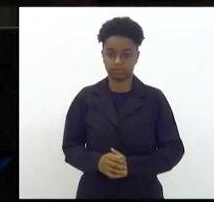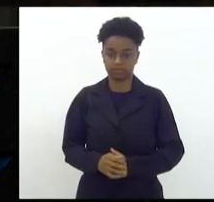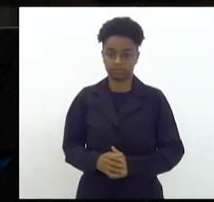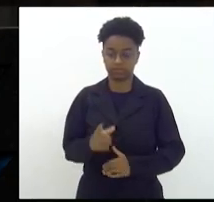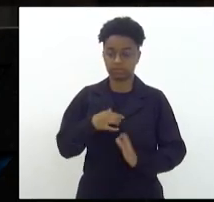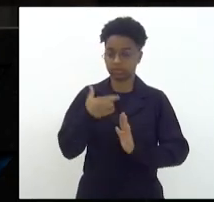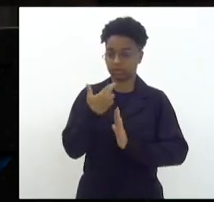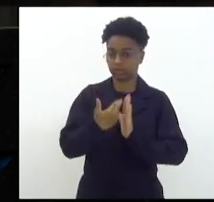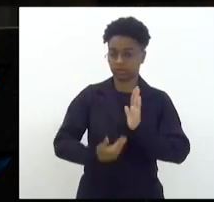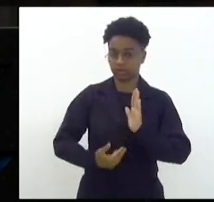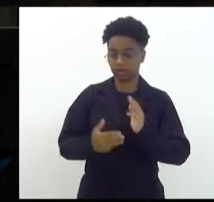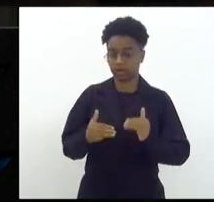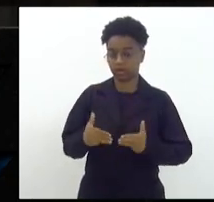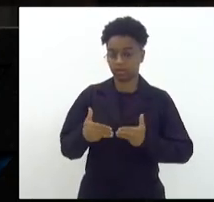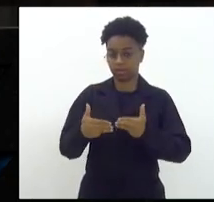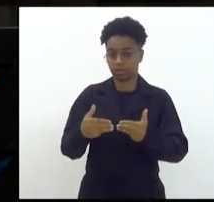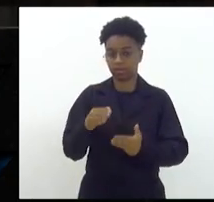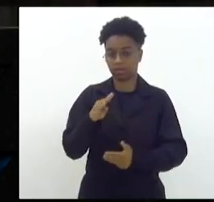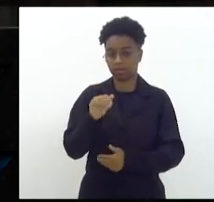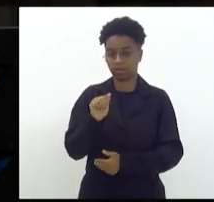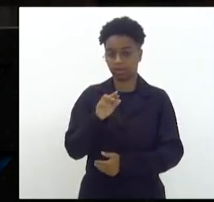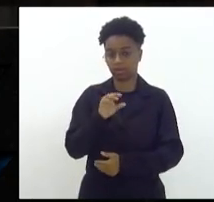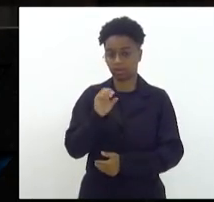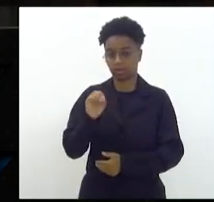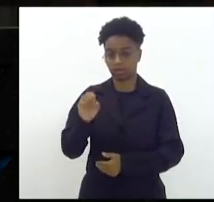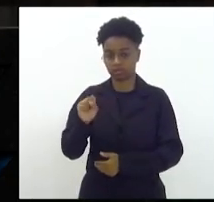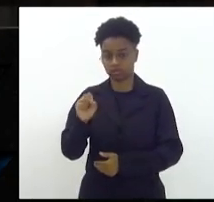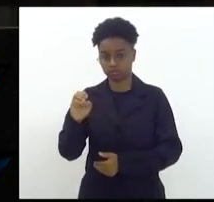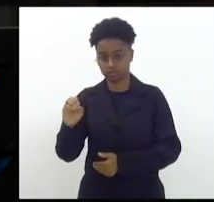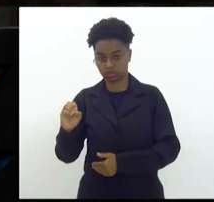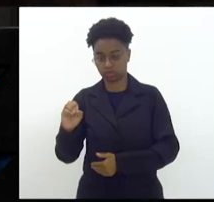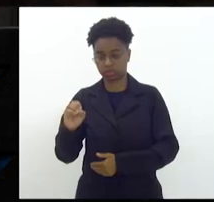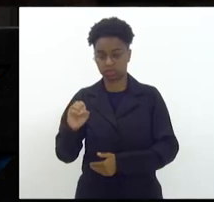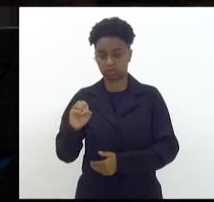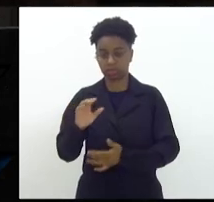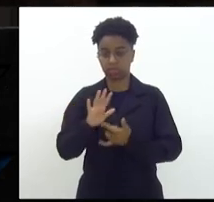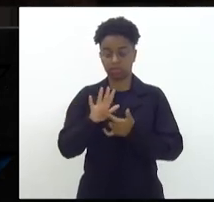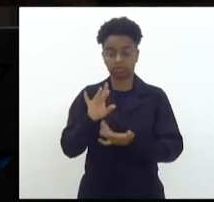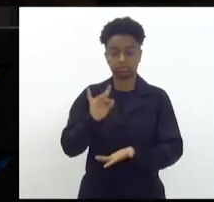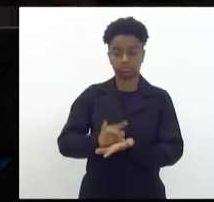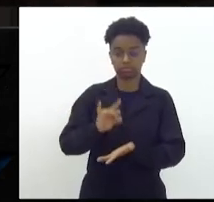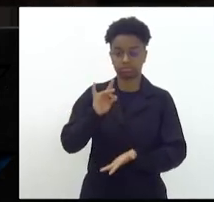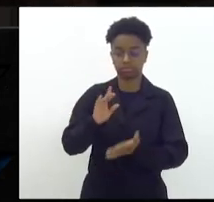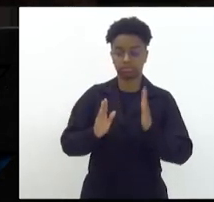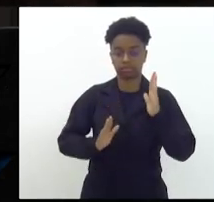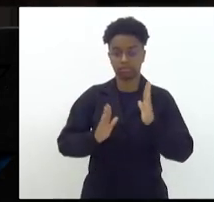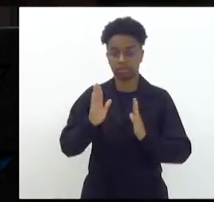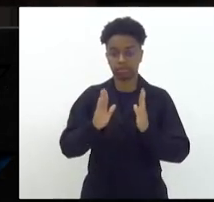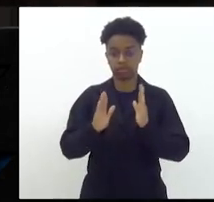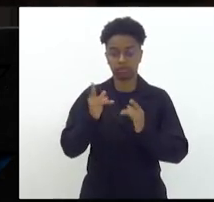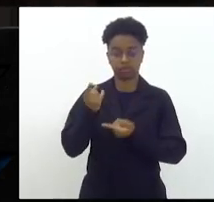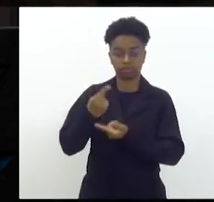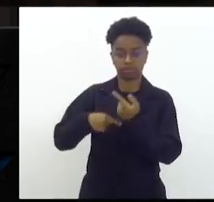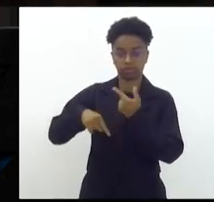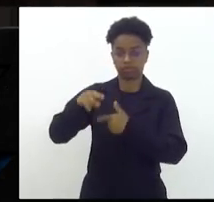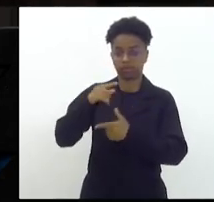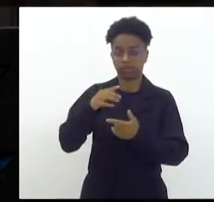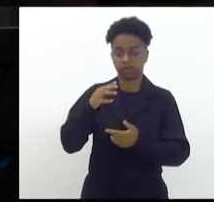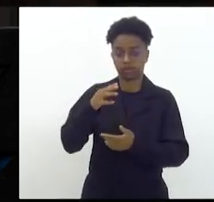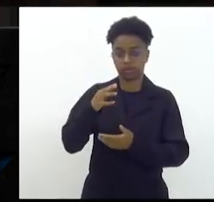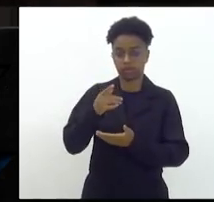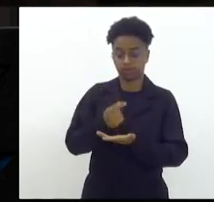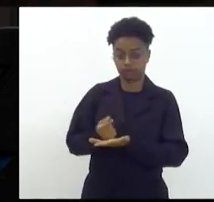relatoria foi do ministro Barroso validando o regime de recuperação fiscal